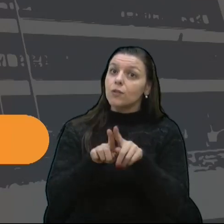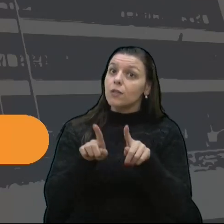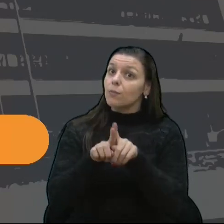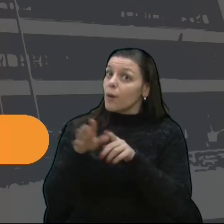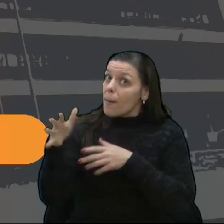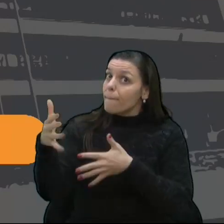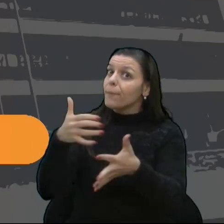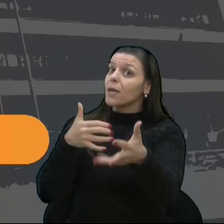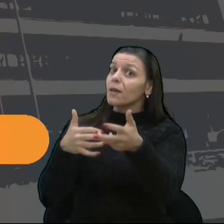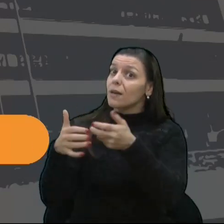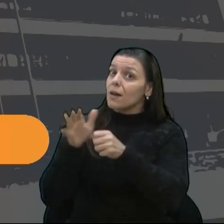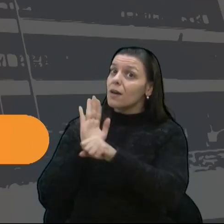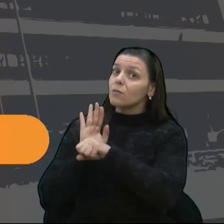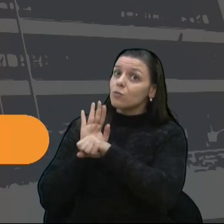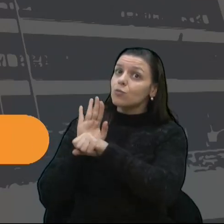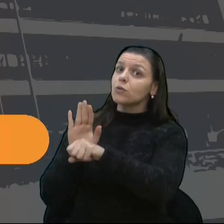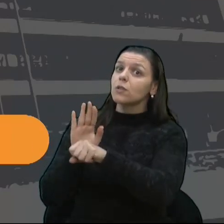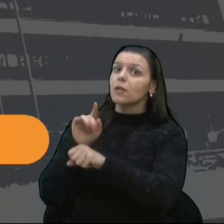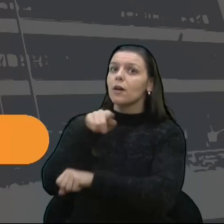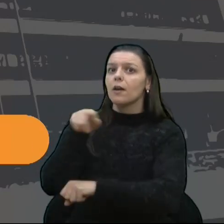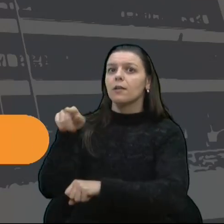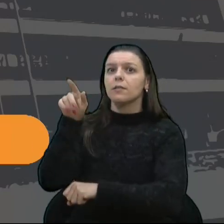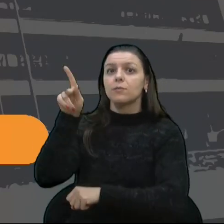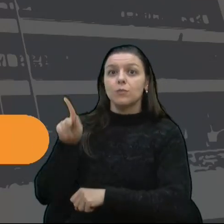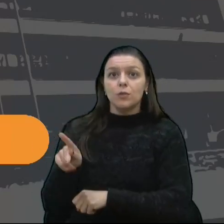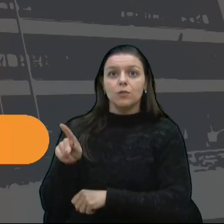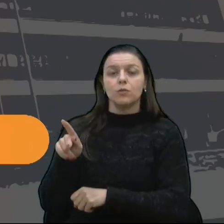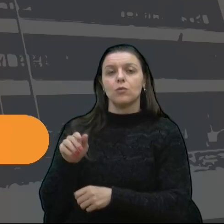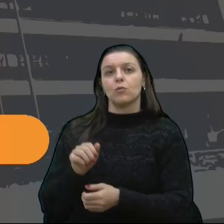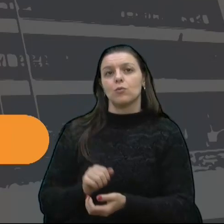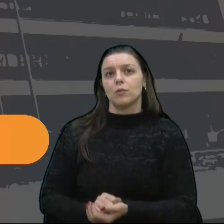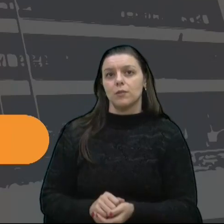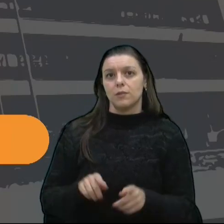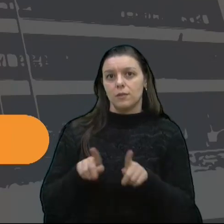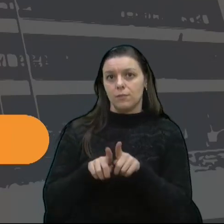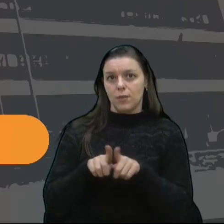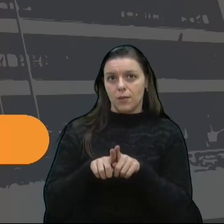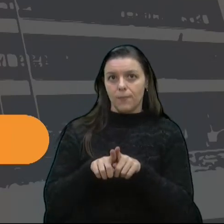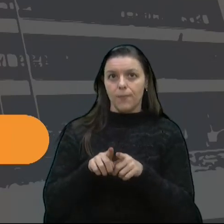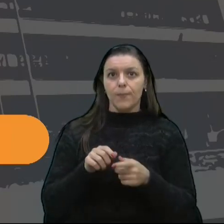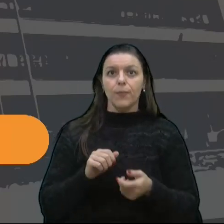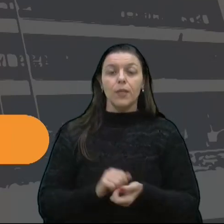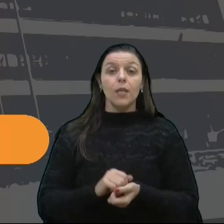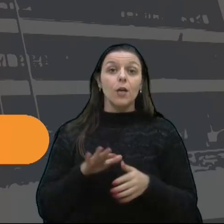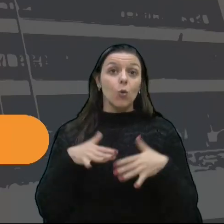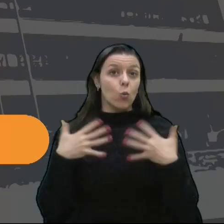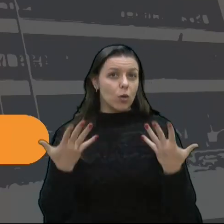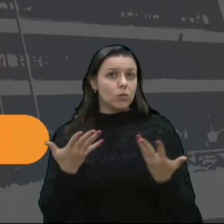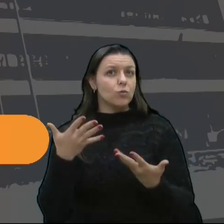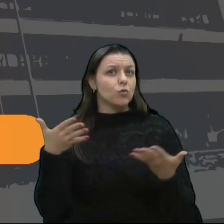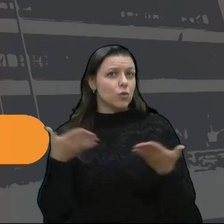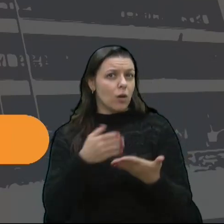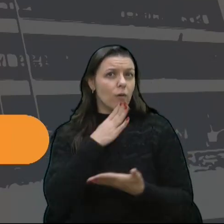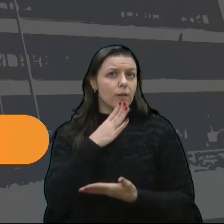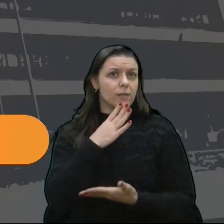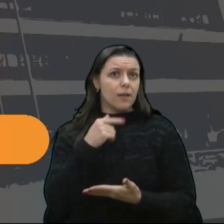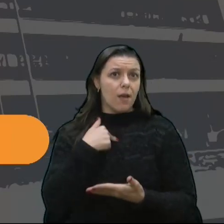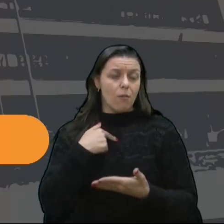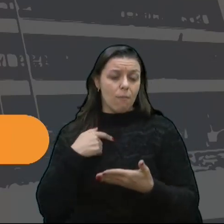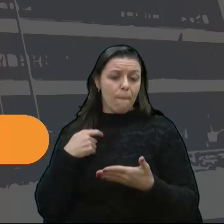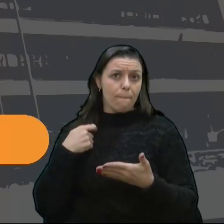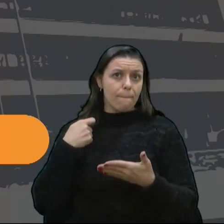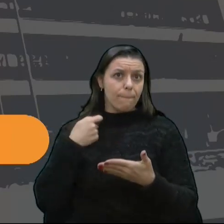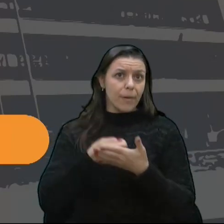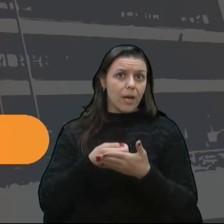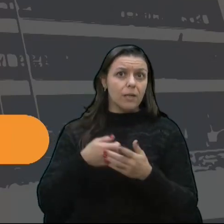e poder realmente abrir algumas exceções. Quando a gente já conhece, eu já trabalho com ações de impacto